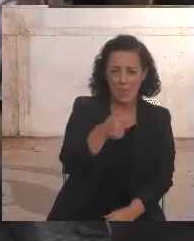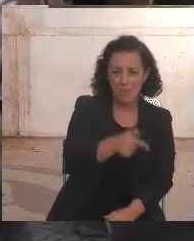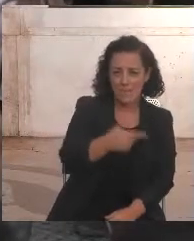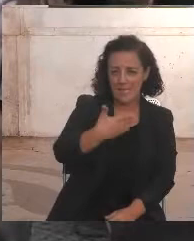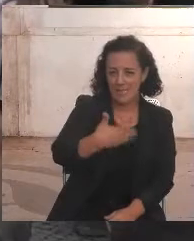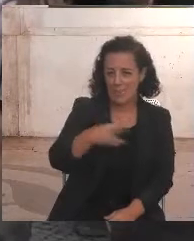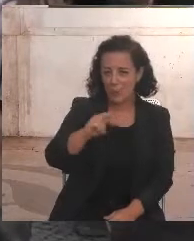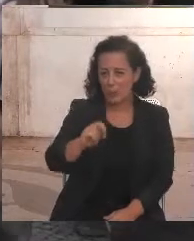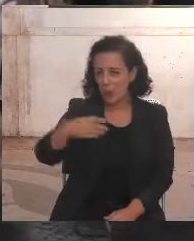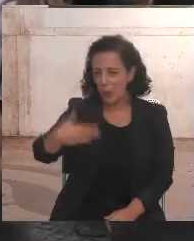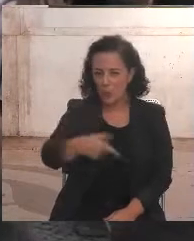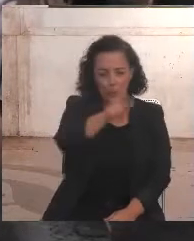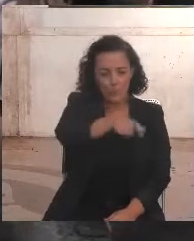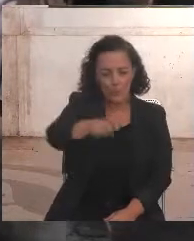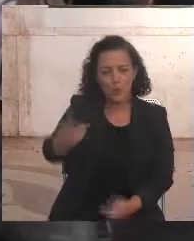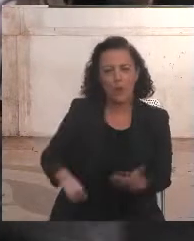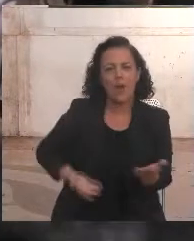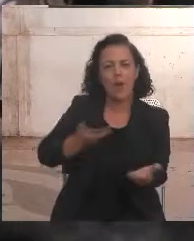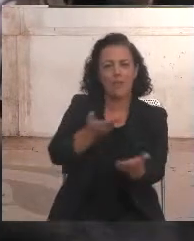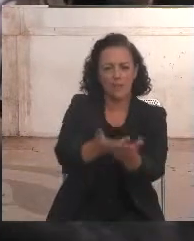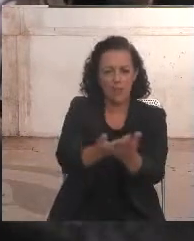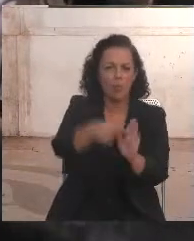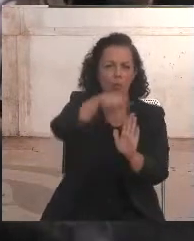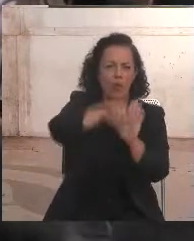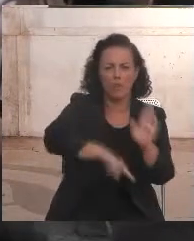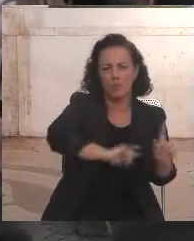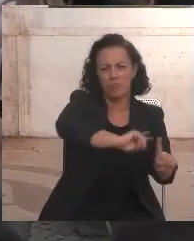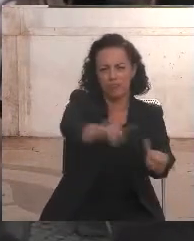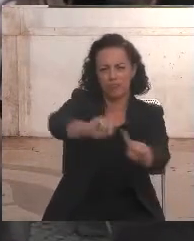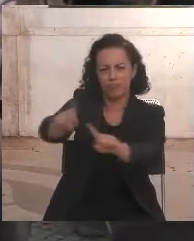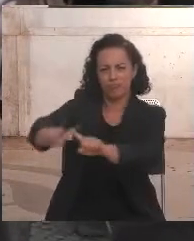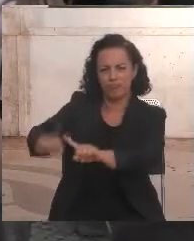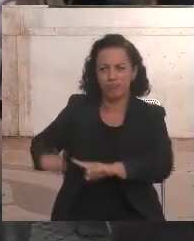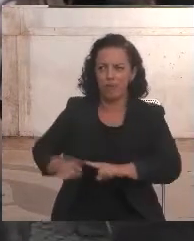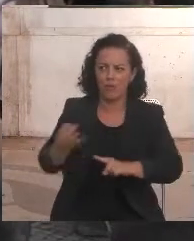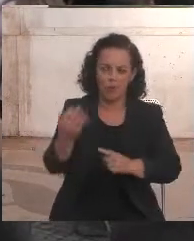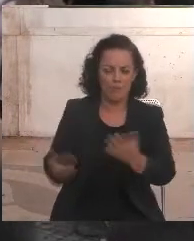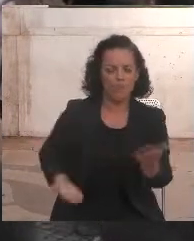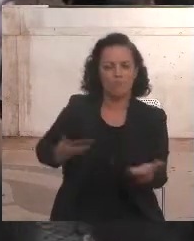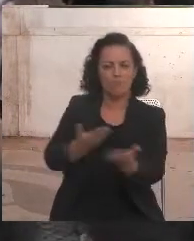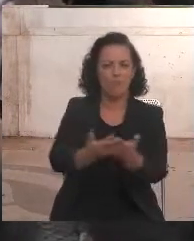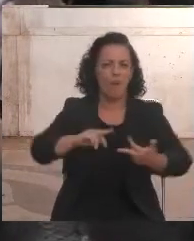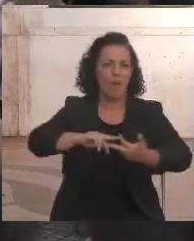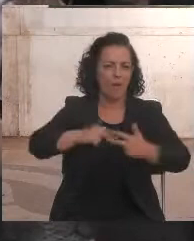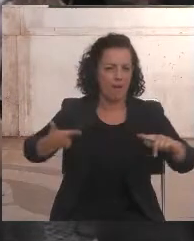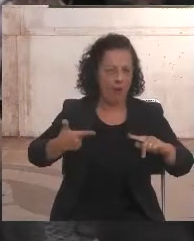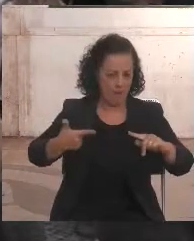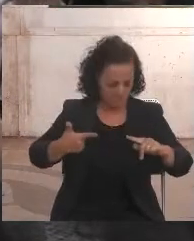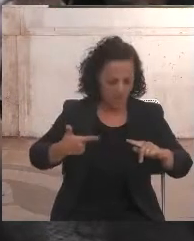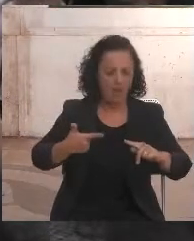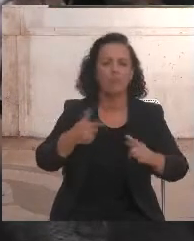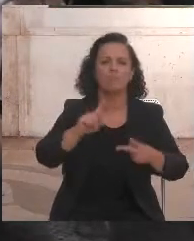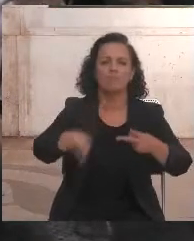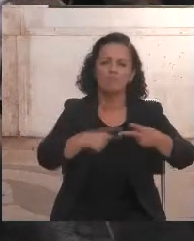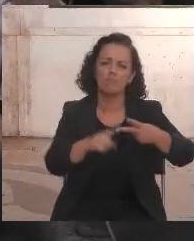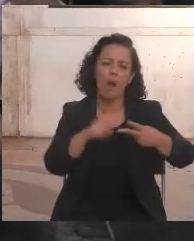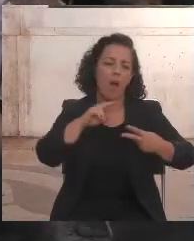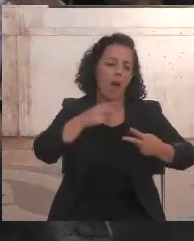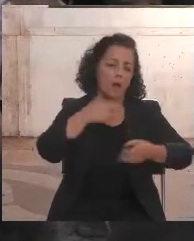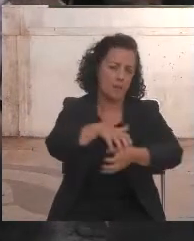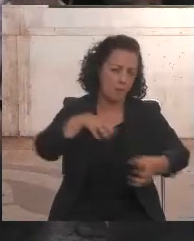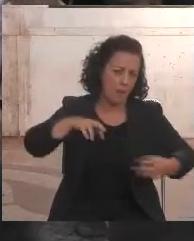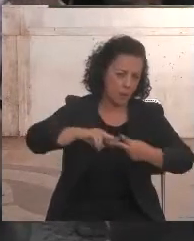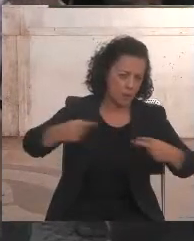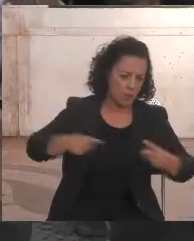5.131 candidatos incluídos nas diversas listas admitidas à eleição da Câmara Municipal, da Assembleia Municipal e